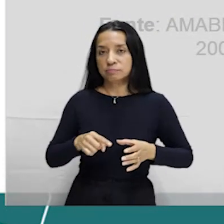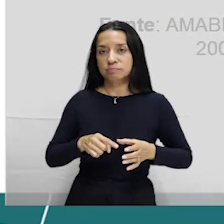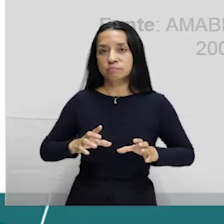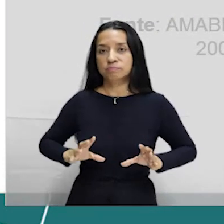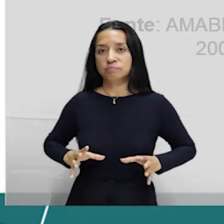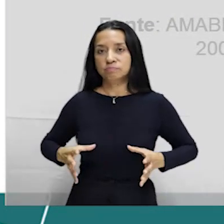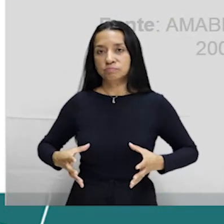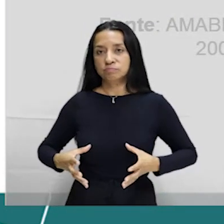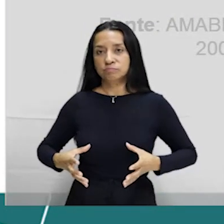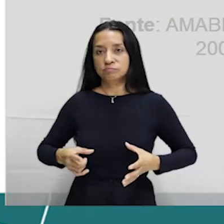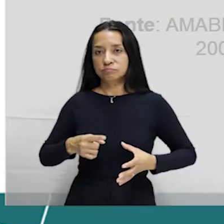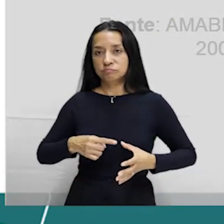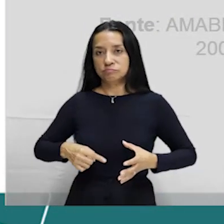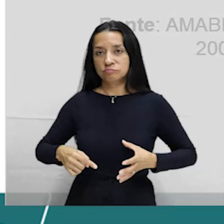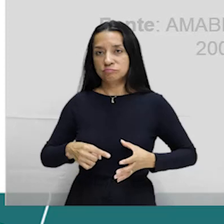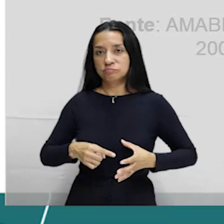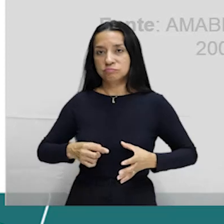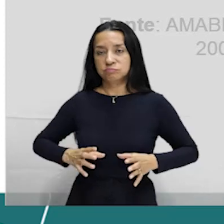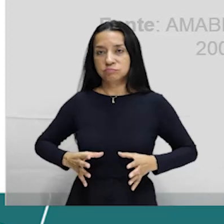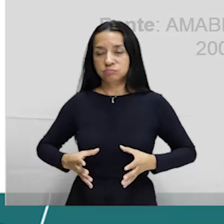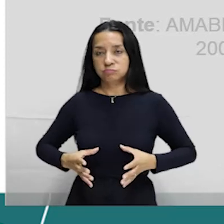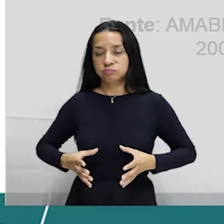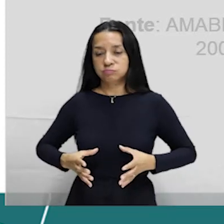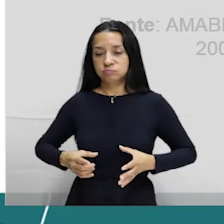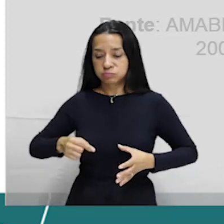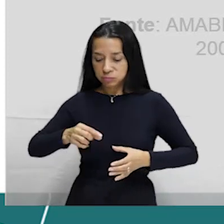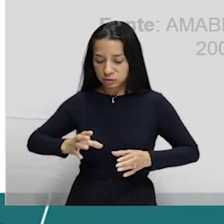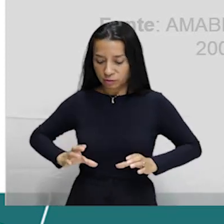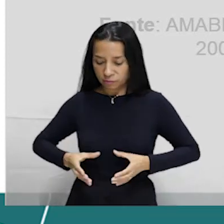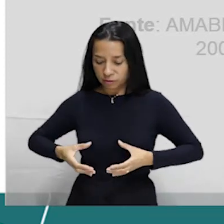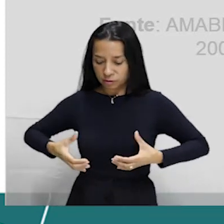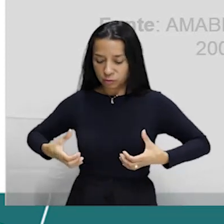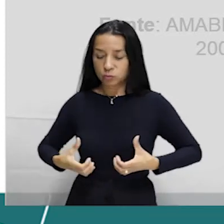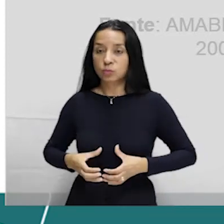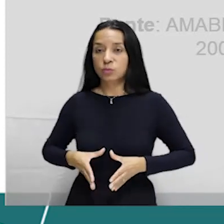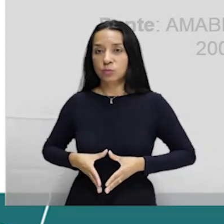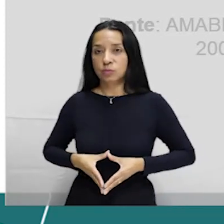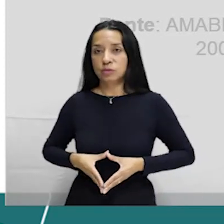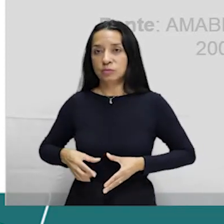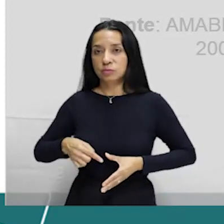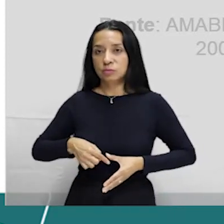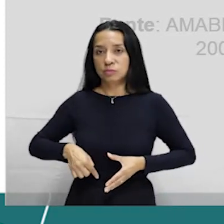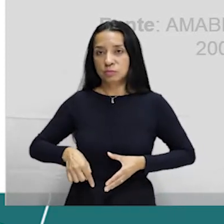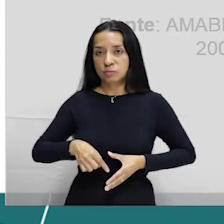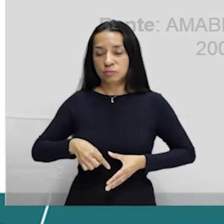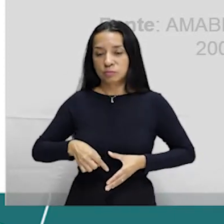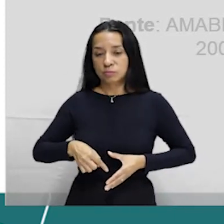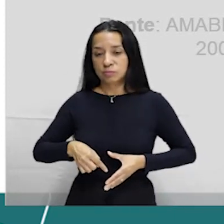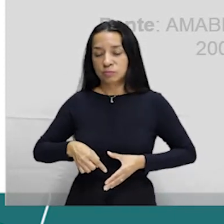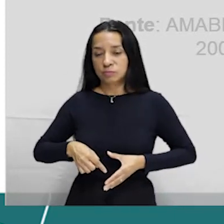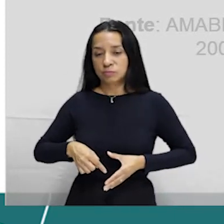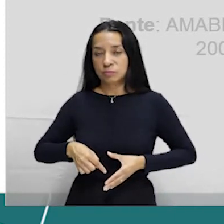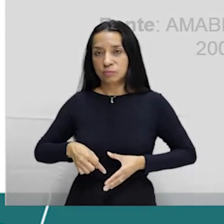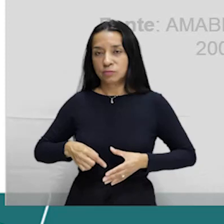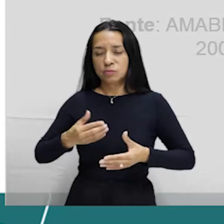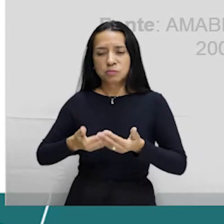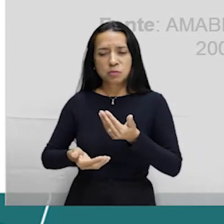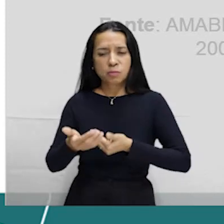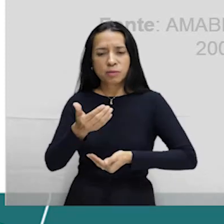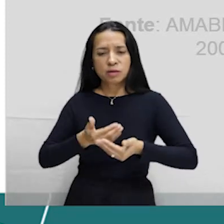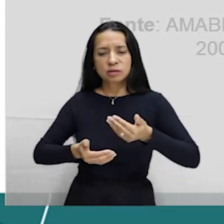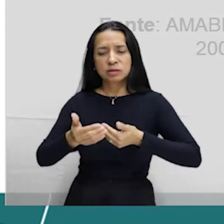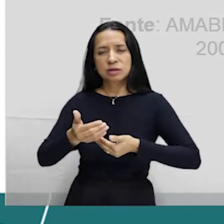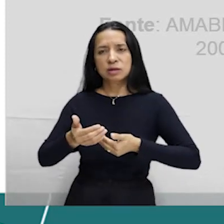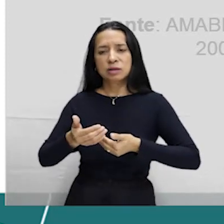está enraizada no útero, e vão compartilhar um mesmo âmnion. Professor, o que é